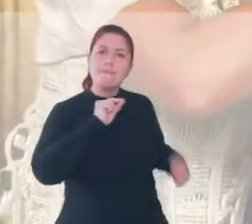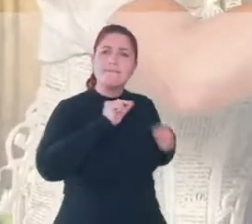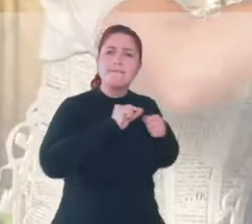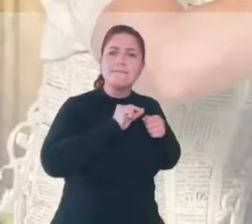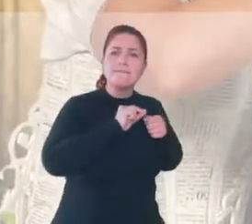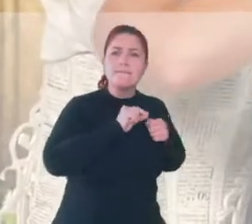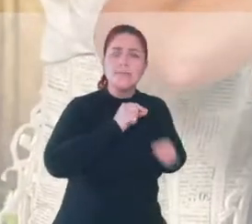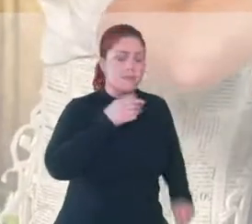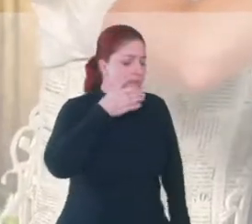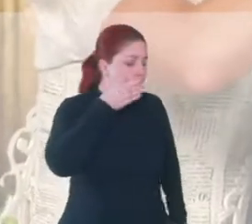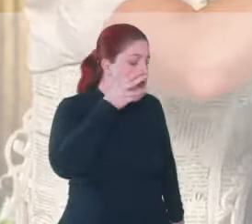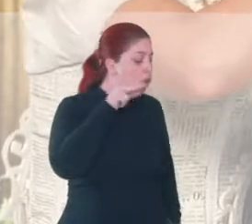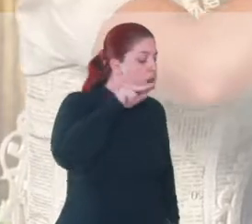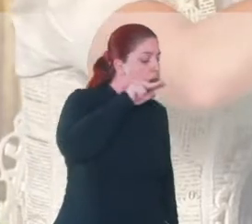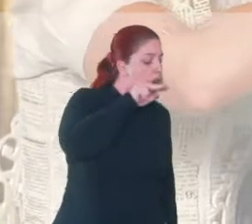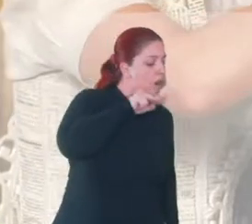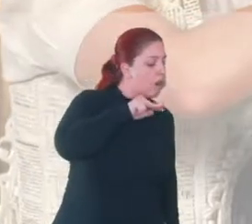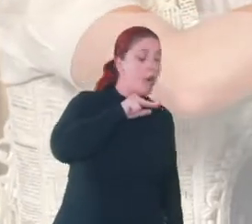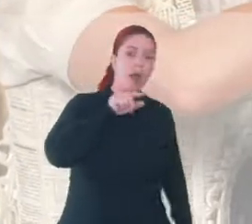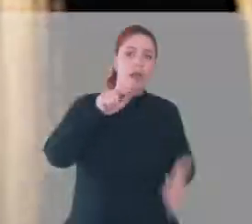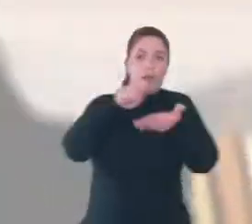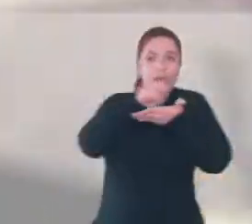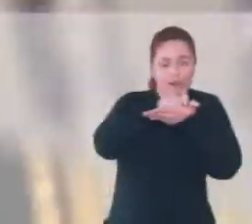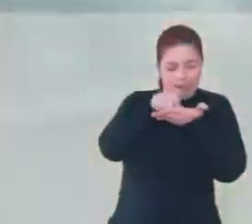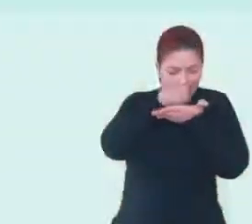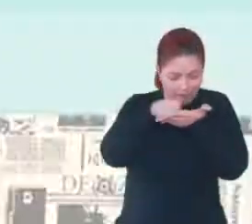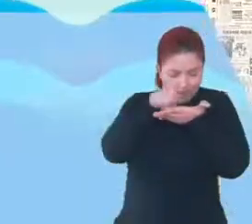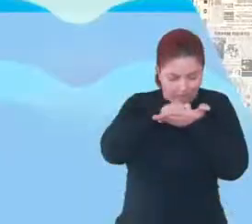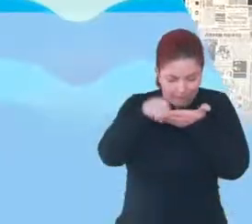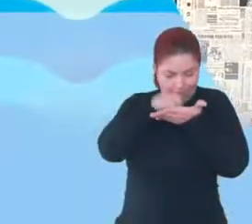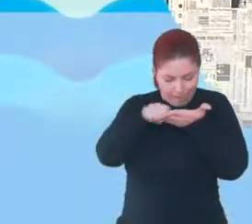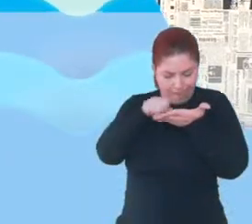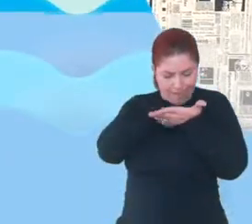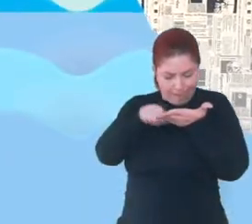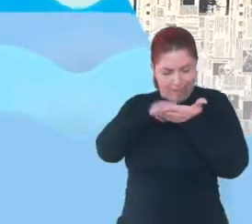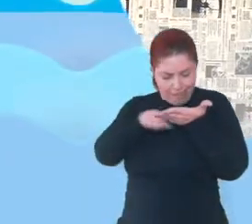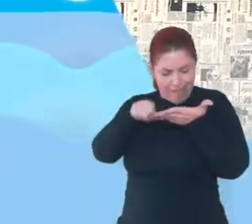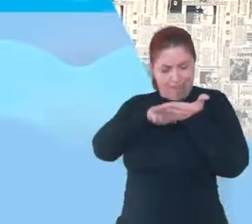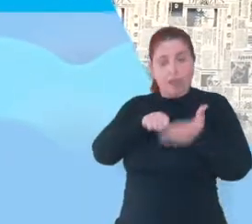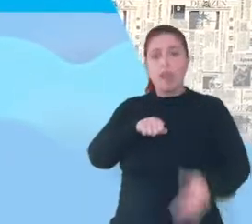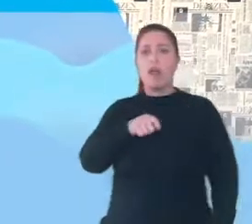para tentar ler o que é que Nasruddin escrevia. Foi quando